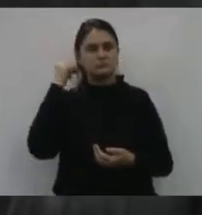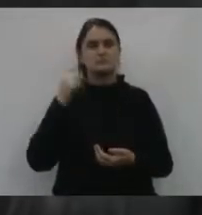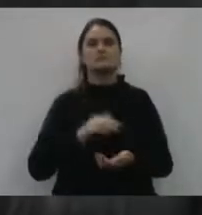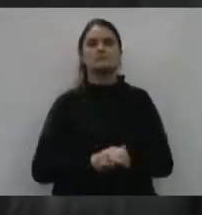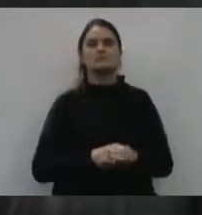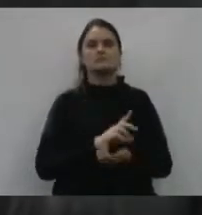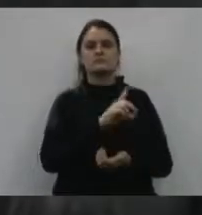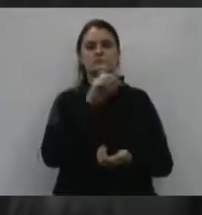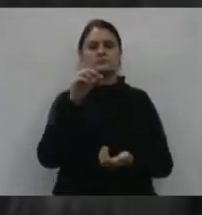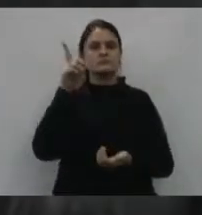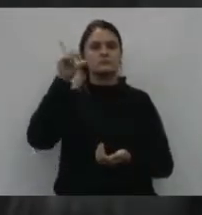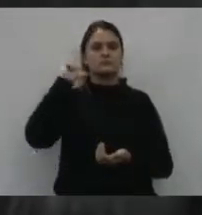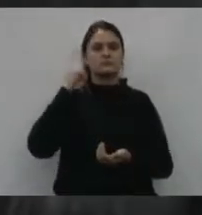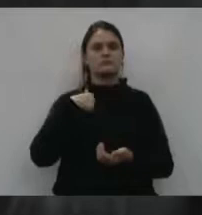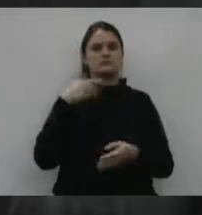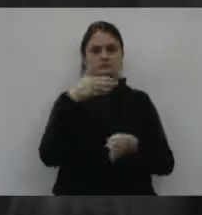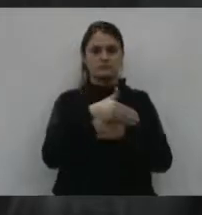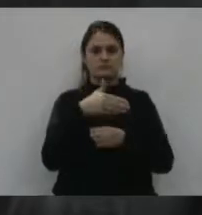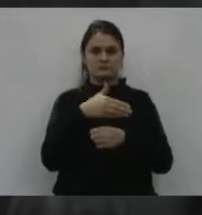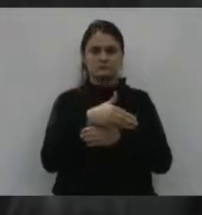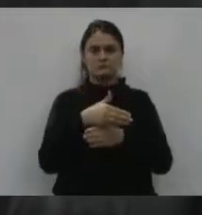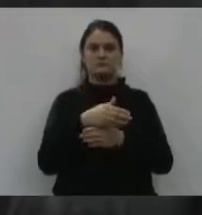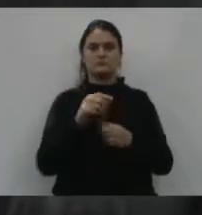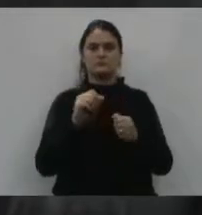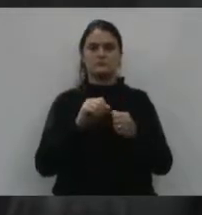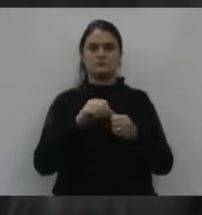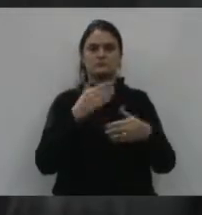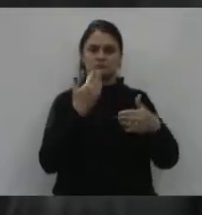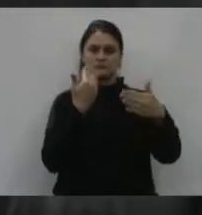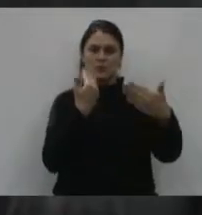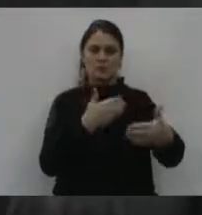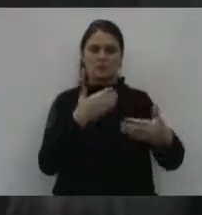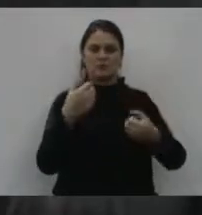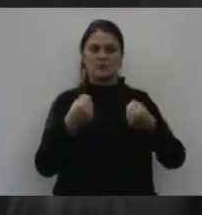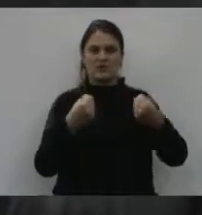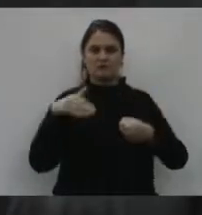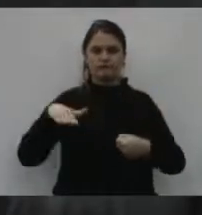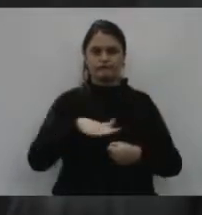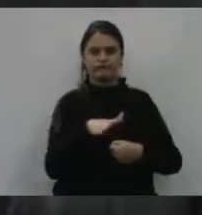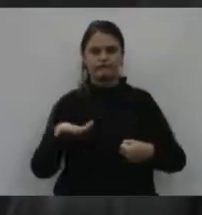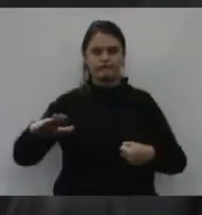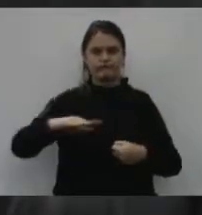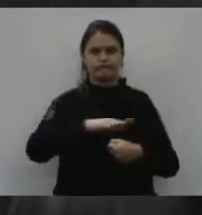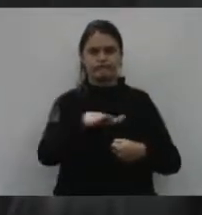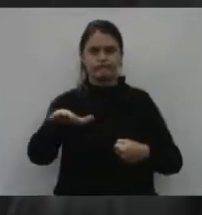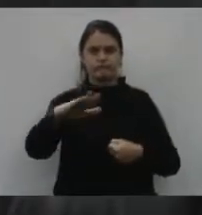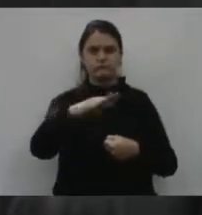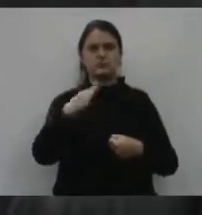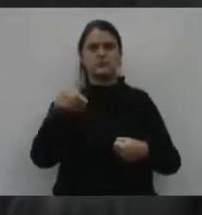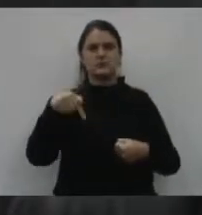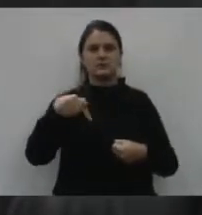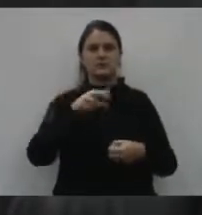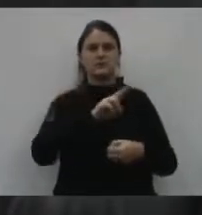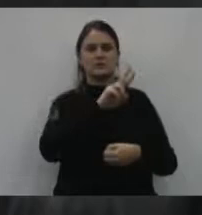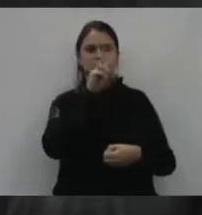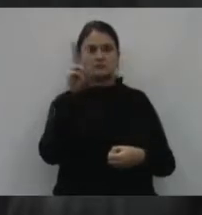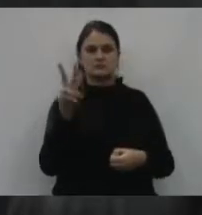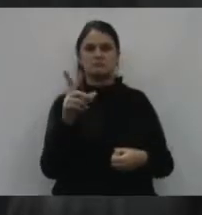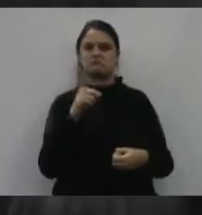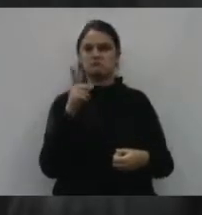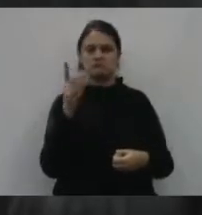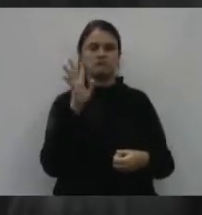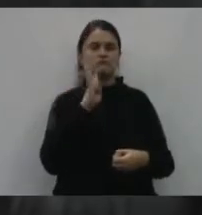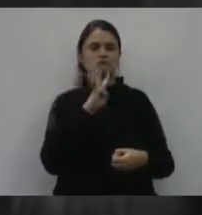possível. Inclusive, no dia de ontem, participei de uma prova de kárter, né, onde o Kárter Clube de Nova